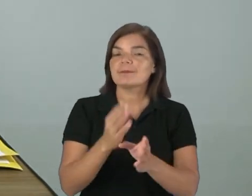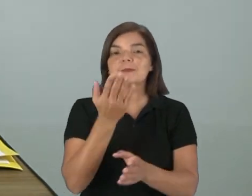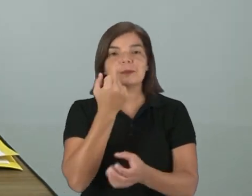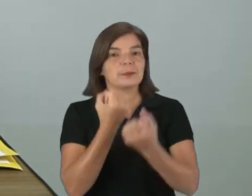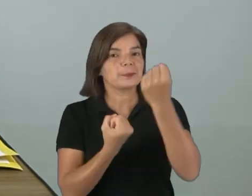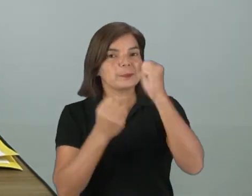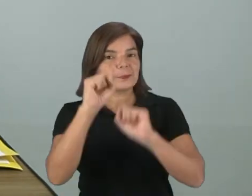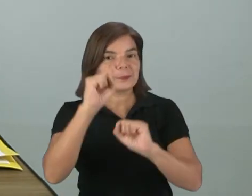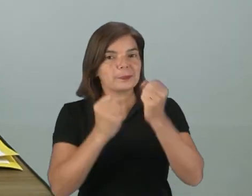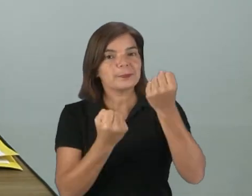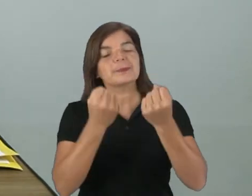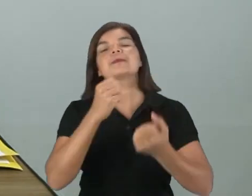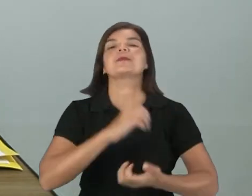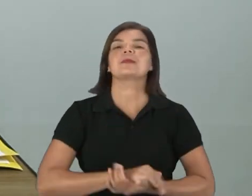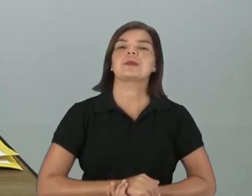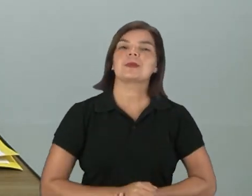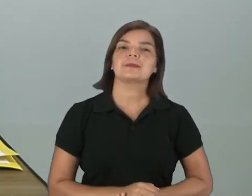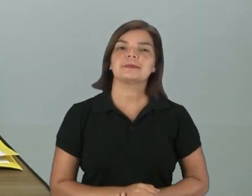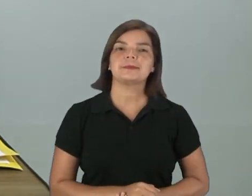industrializado, certo?